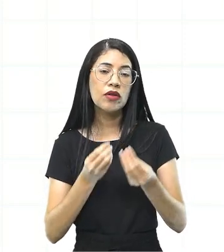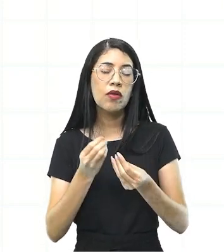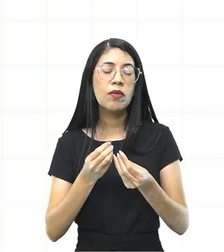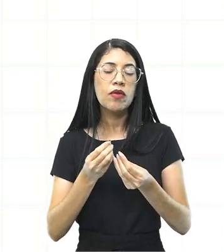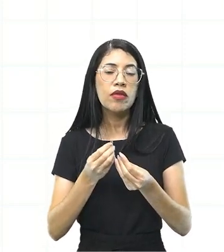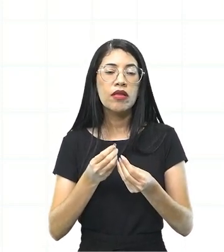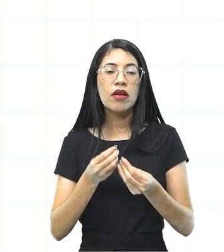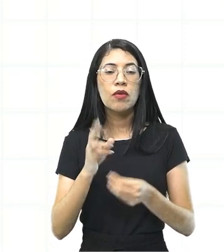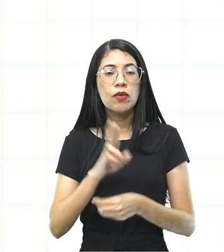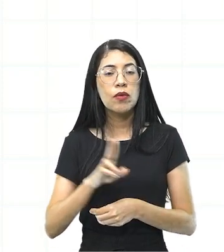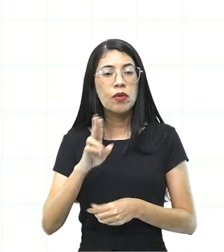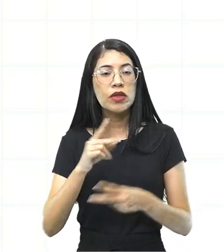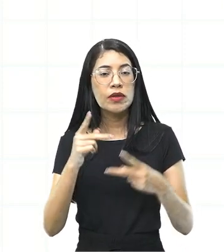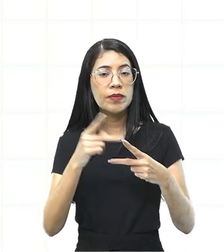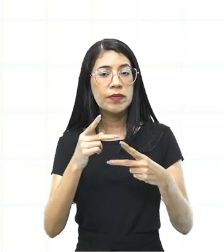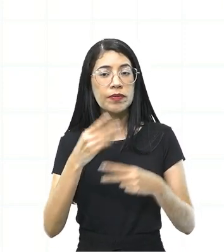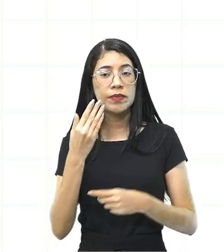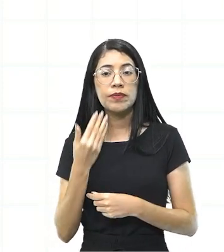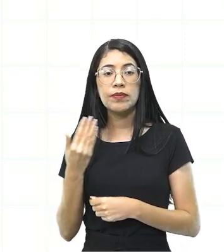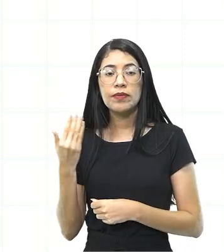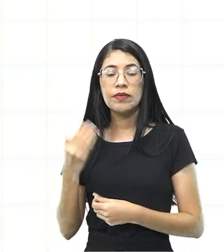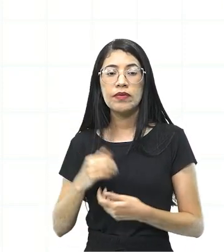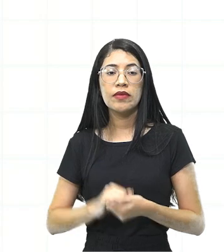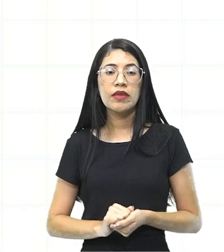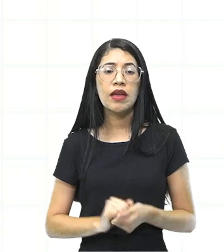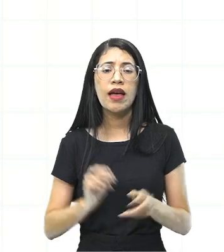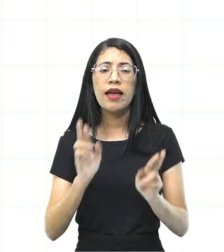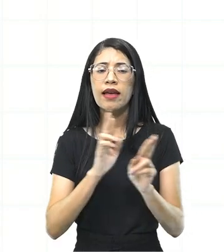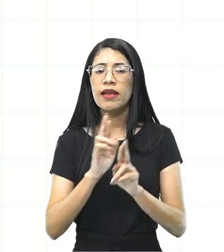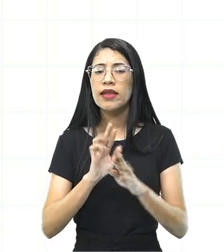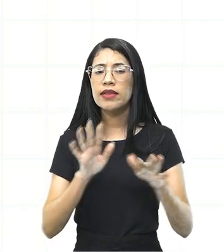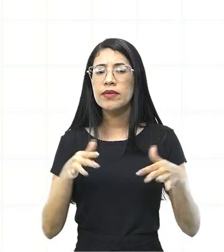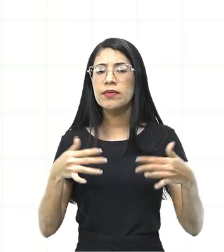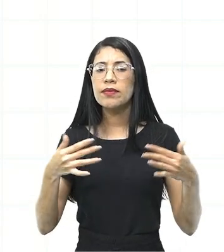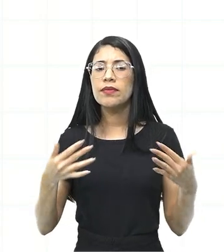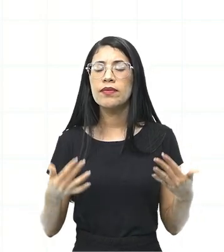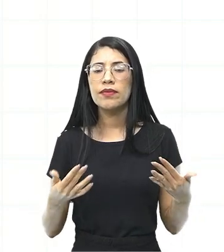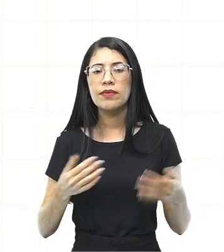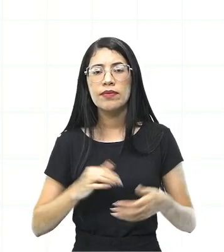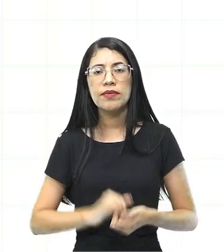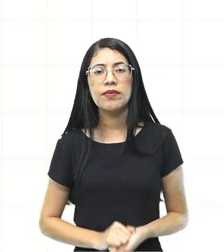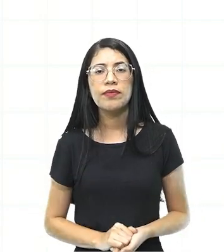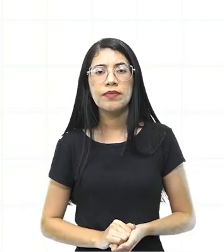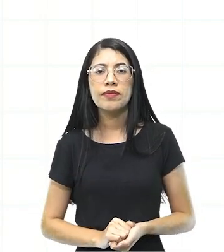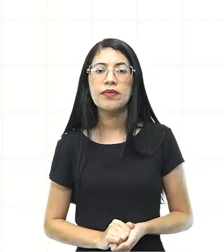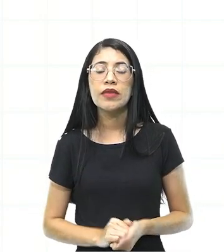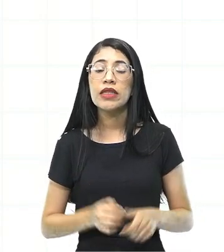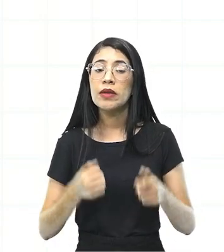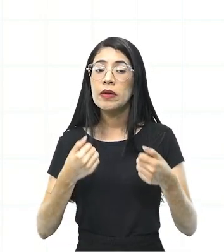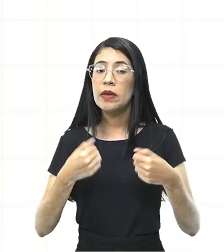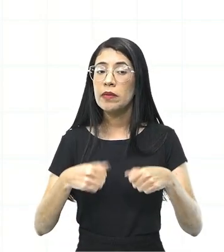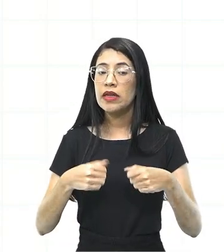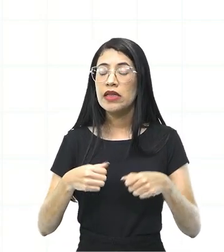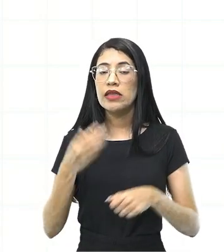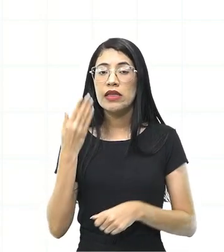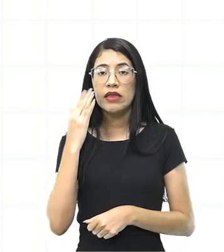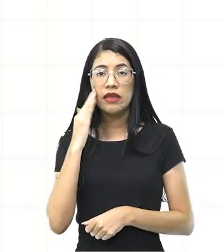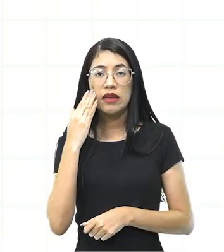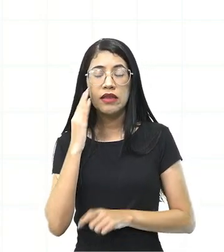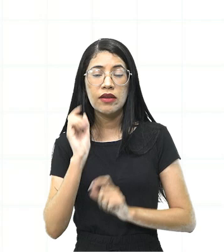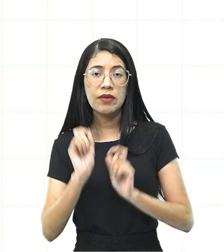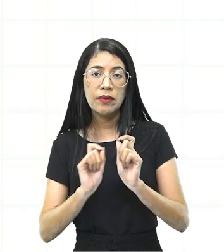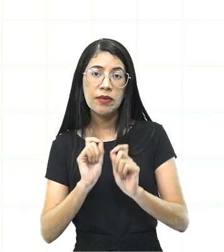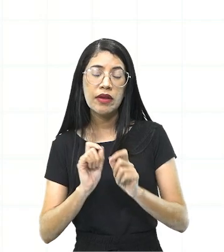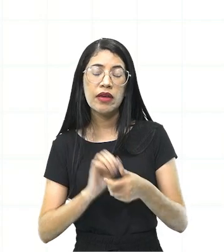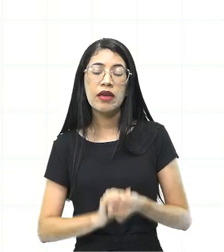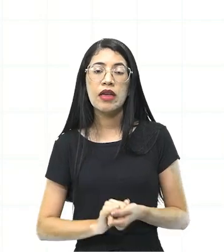lógico-discursivas marcadas por advérbios, né? Qual é essa relação, professor? Olha só. Nós precisamos entender que quando a gente está